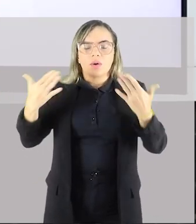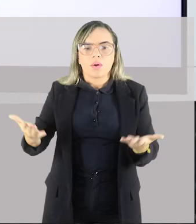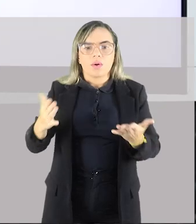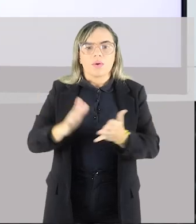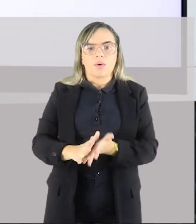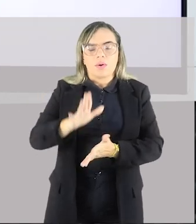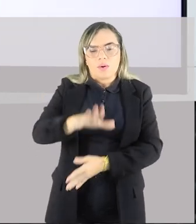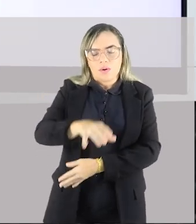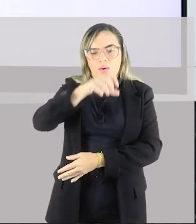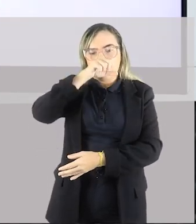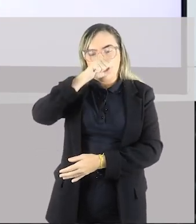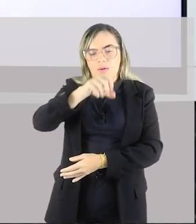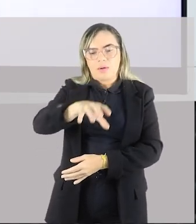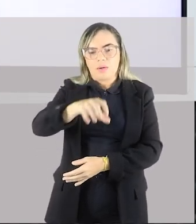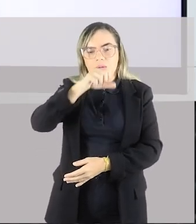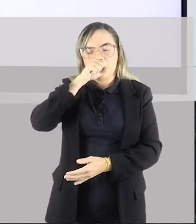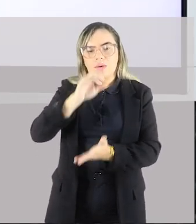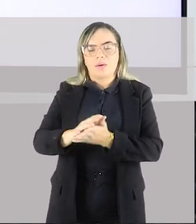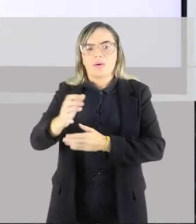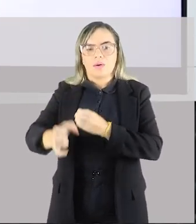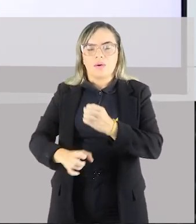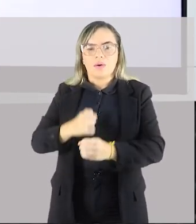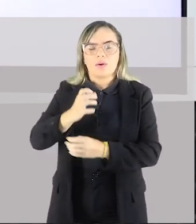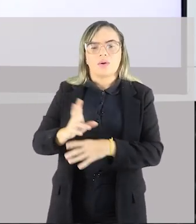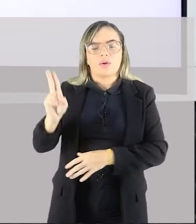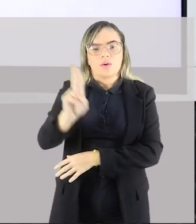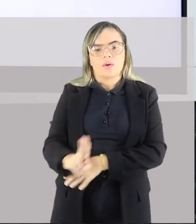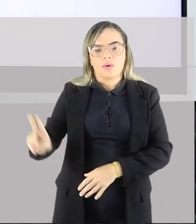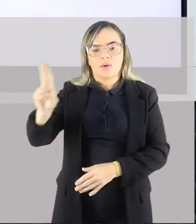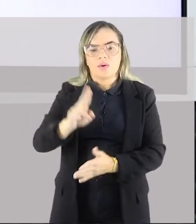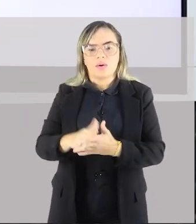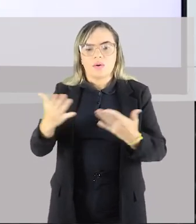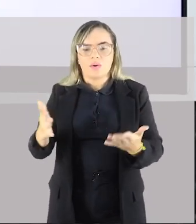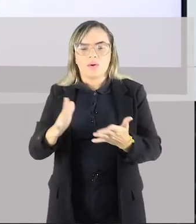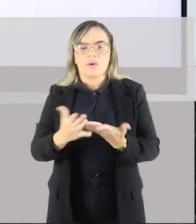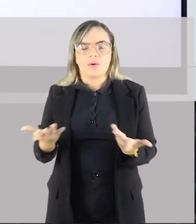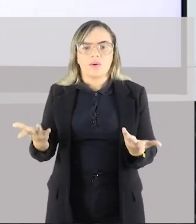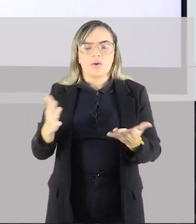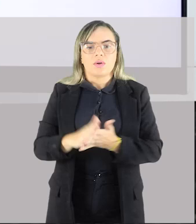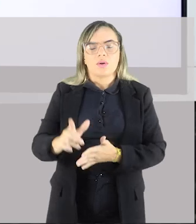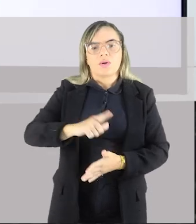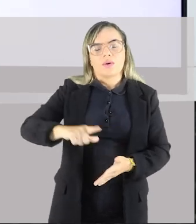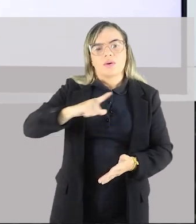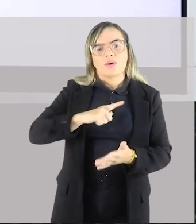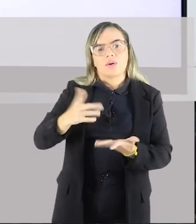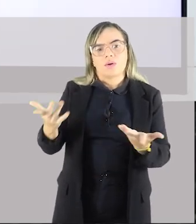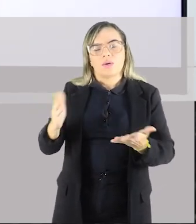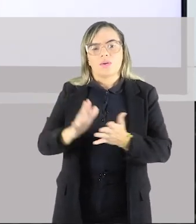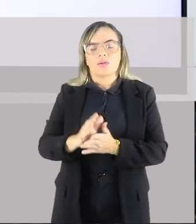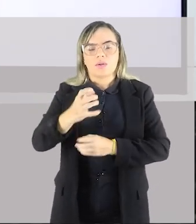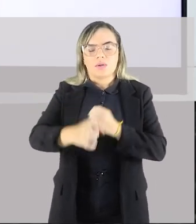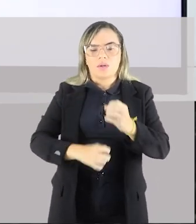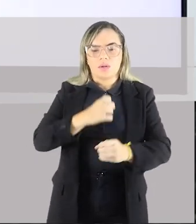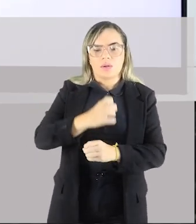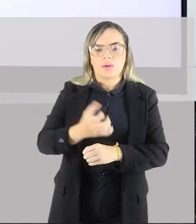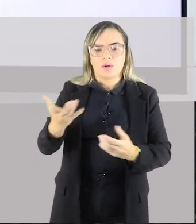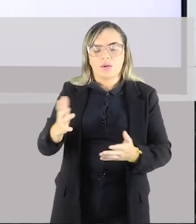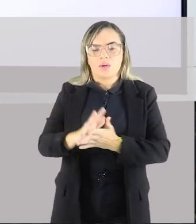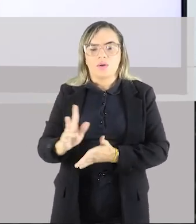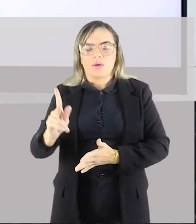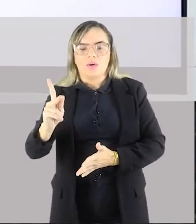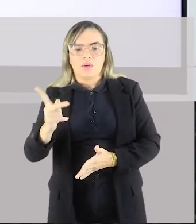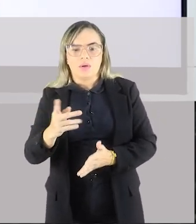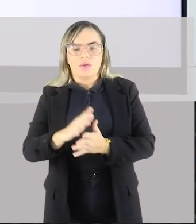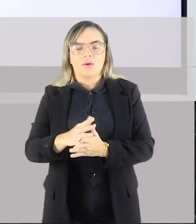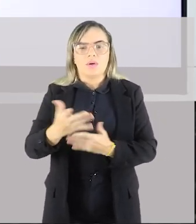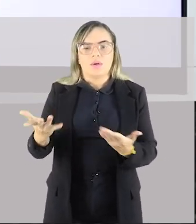ali o oxigênio pega esses elétrons. Se eu tenho oxigênio, elétron e hidrogênio, o que eu formei, gente? Formei H2O,